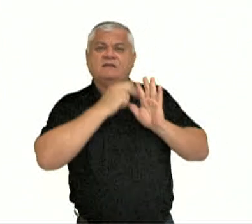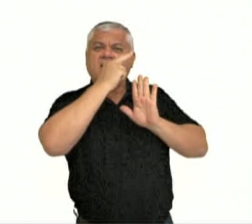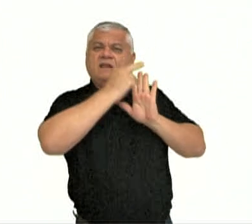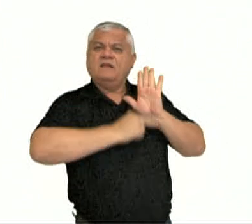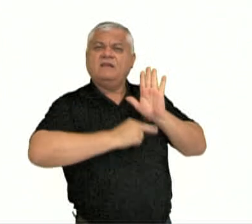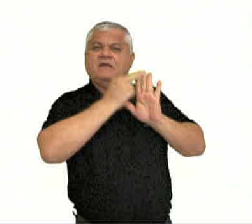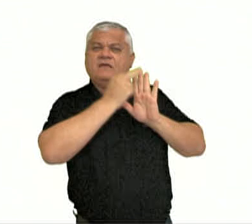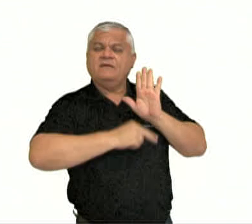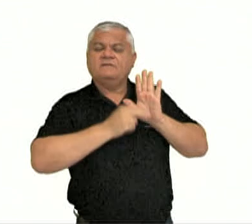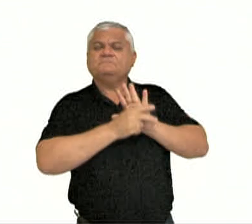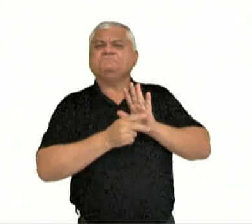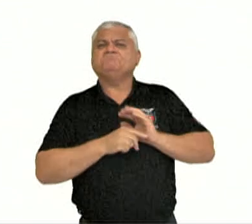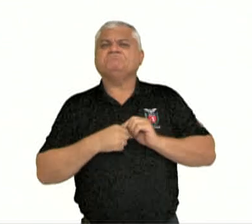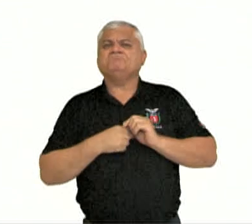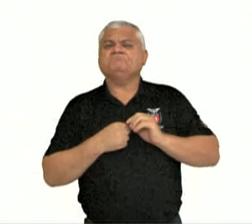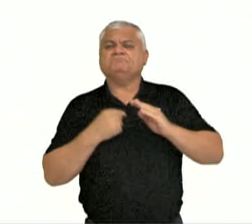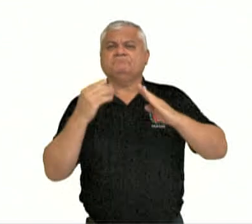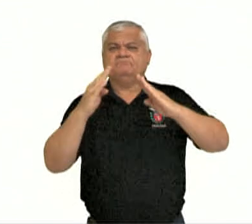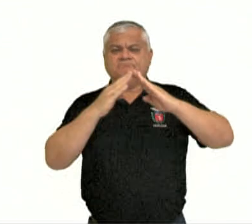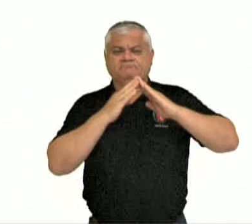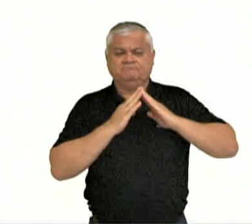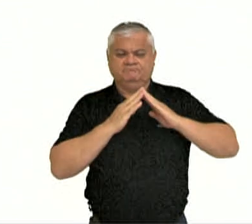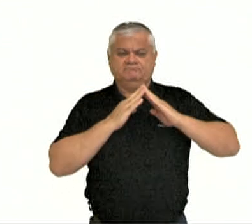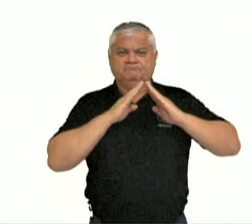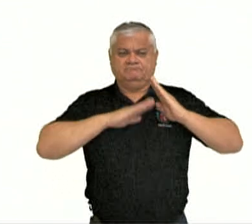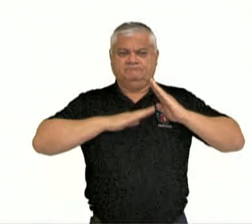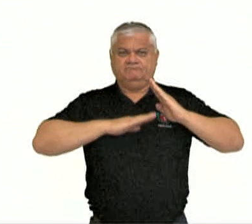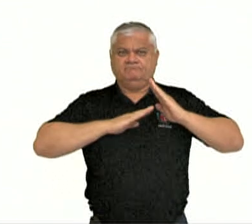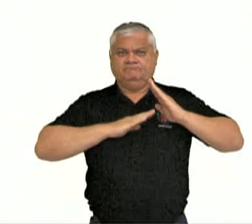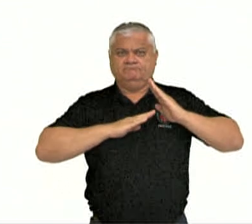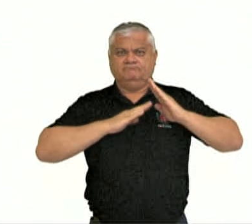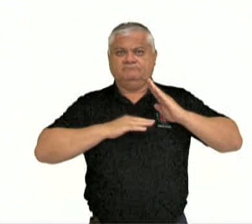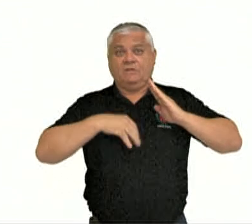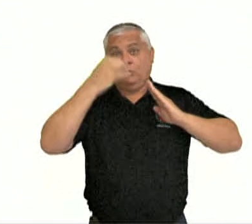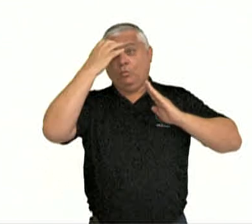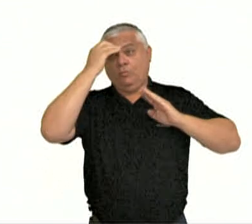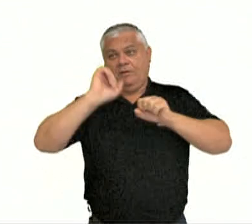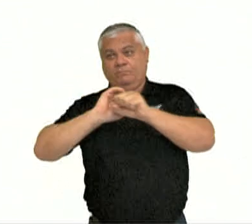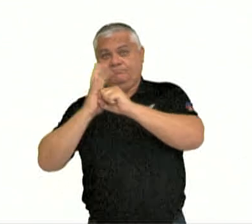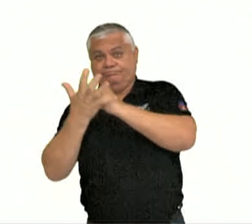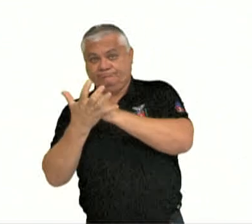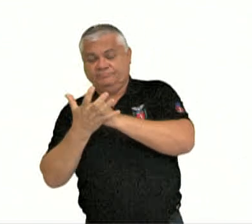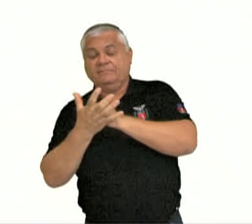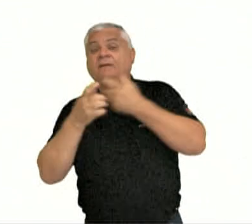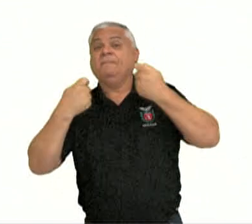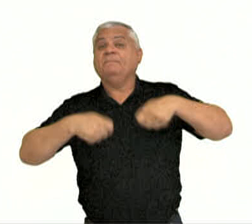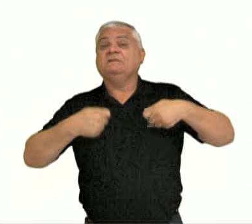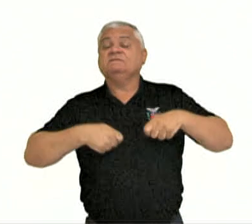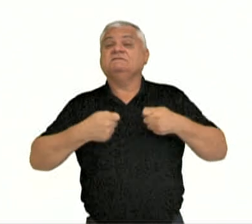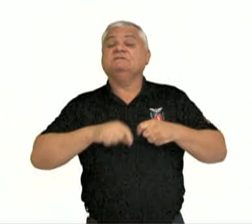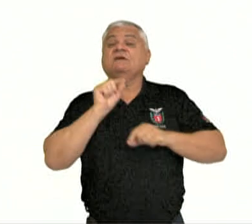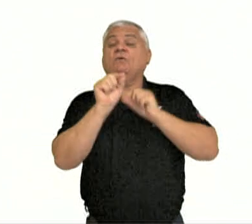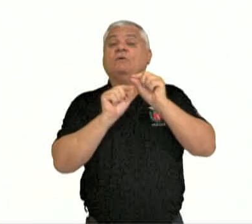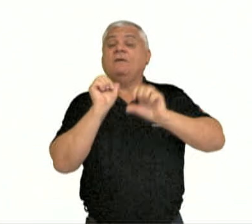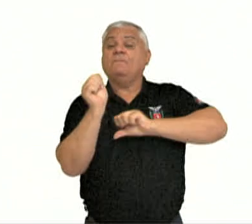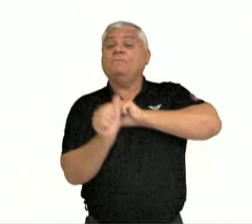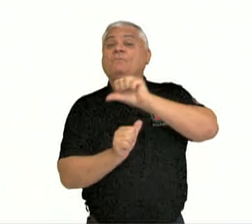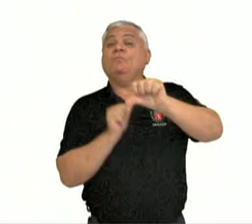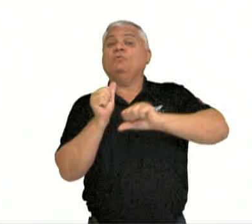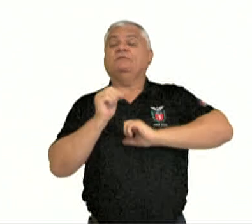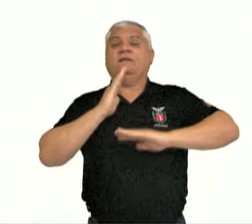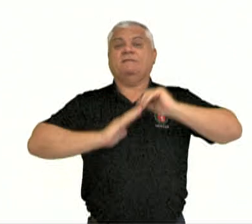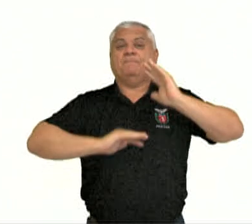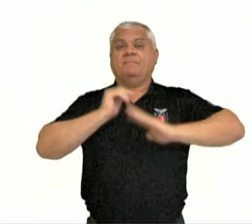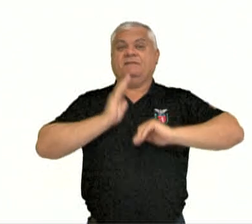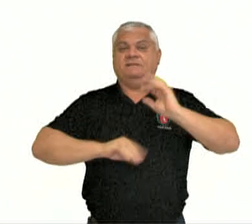O isolamento social causado pela pandemia da Covid-19 deverá provocar mudanças nas práticas